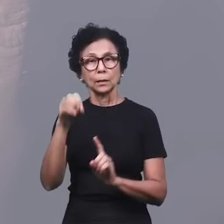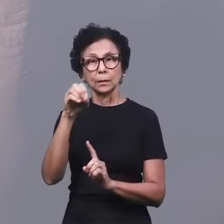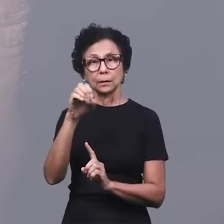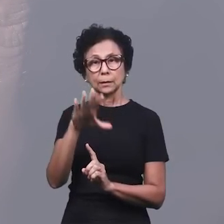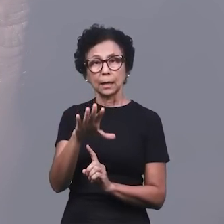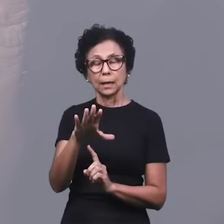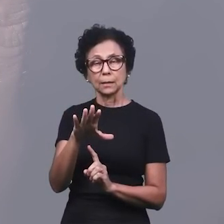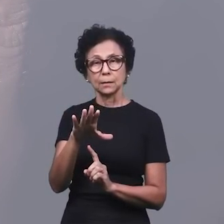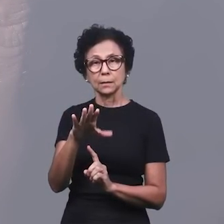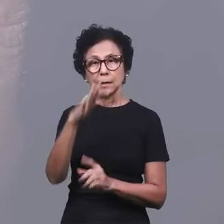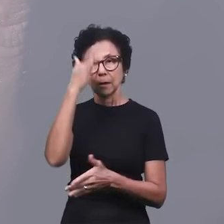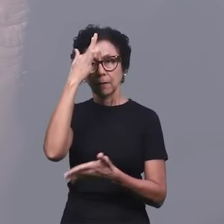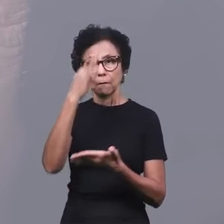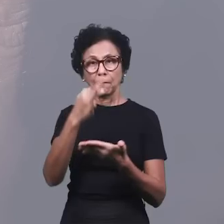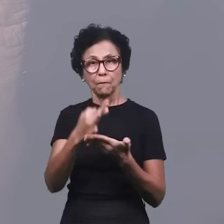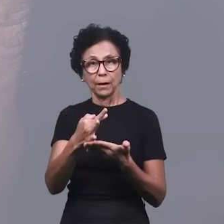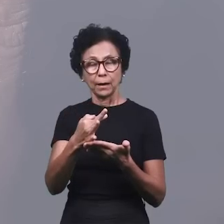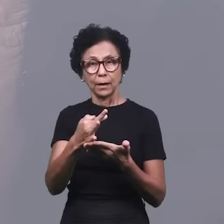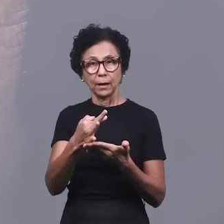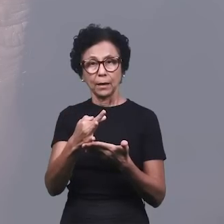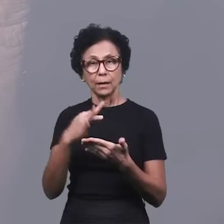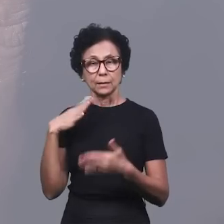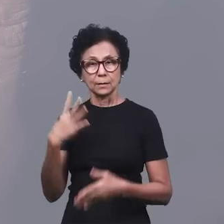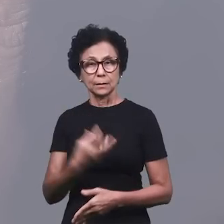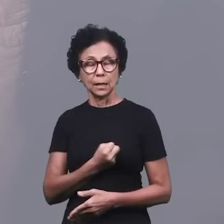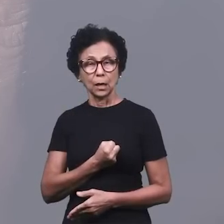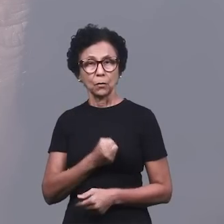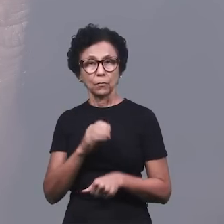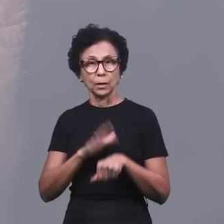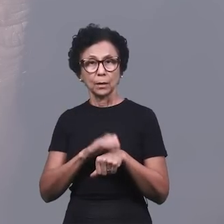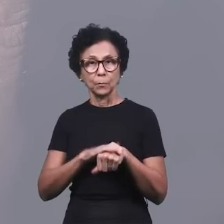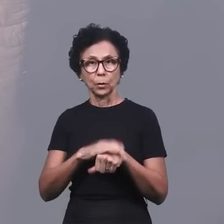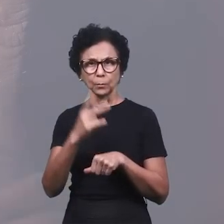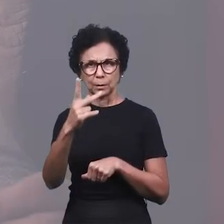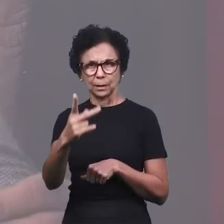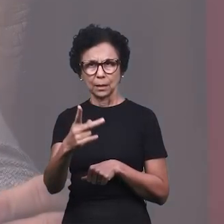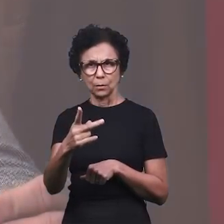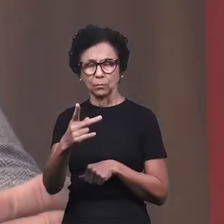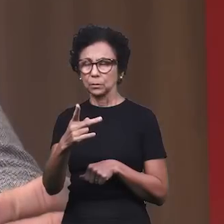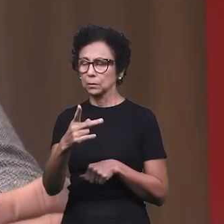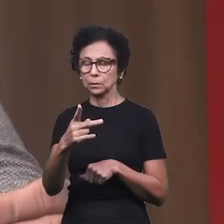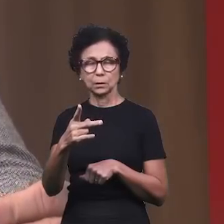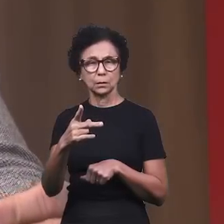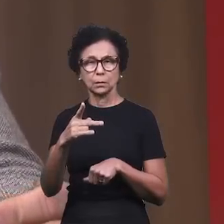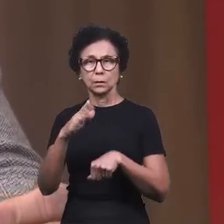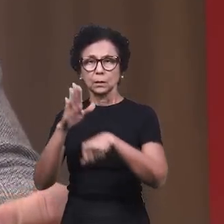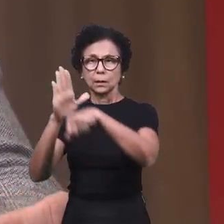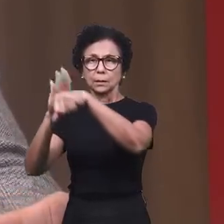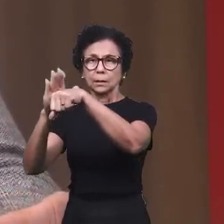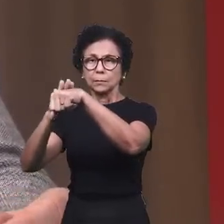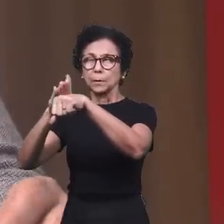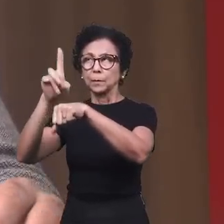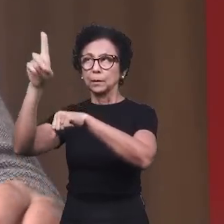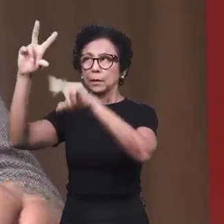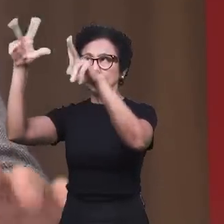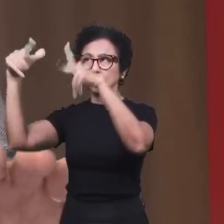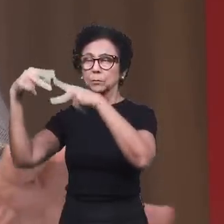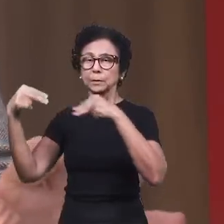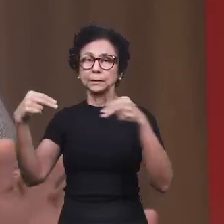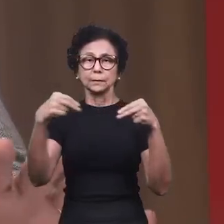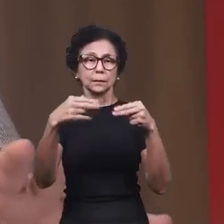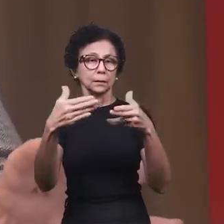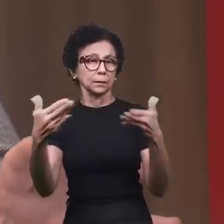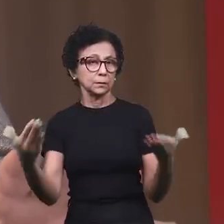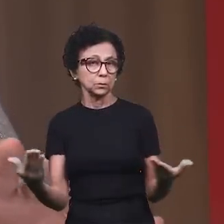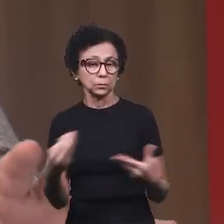da fé, e isso não vem de vós, é dom de Deus. Ou seja, vem de Deus. Mas, ao mesmo